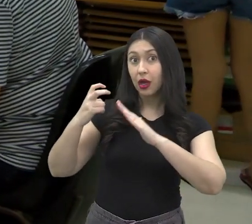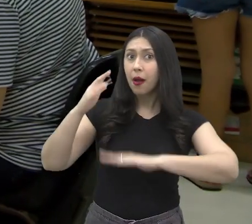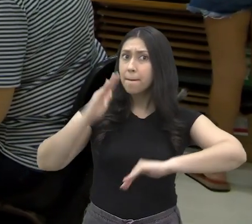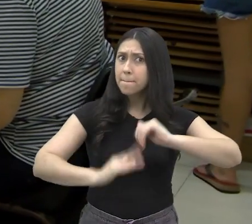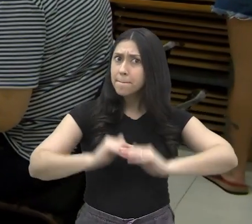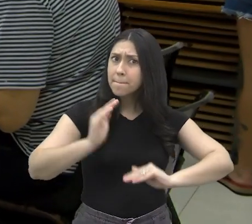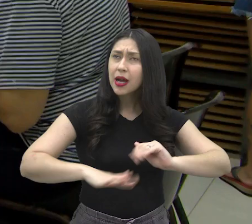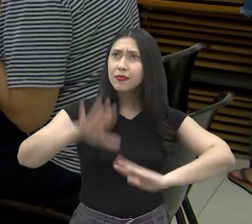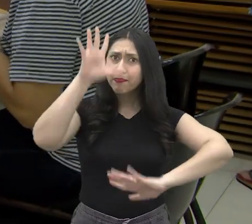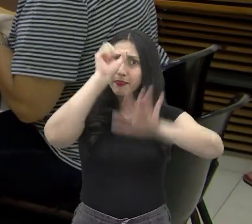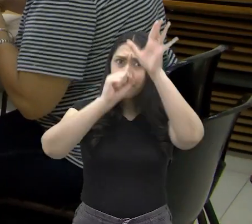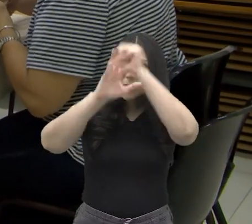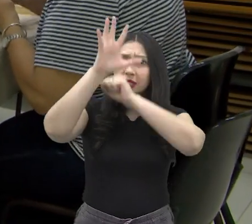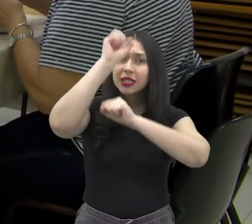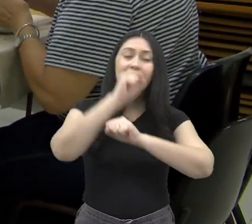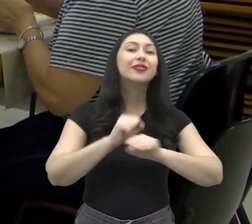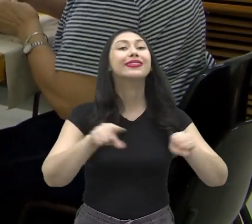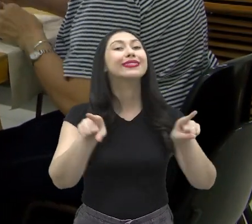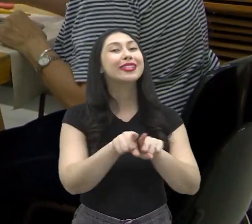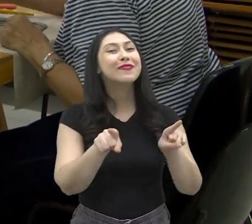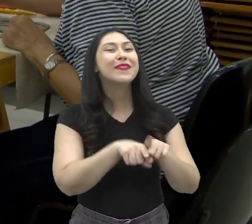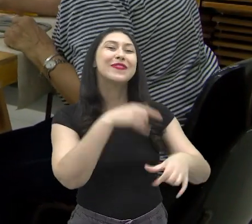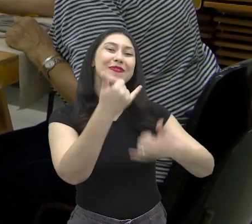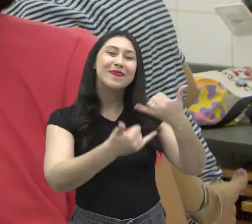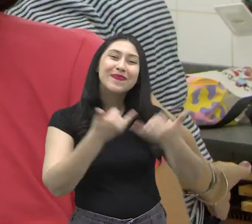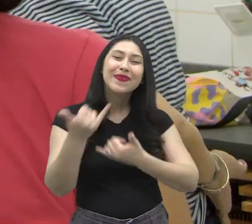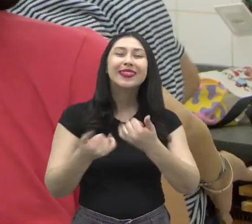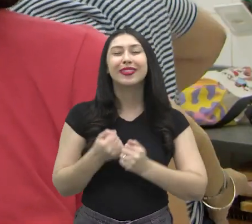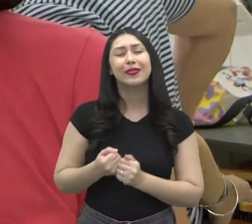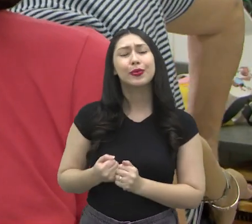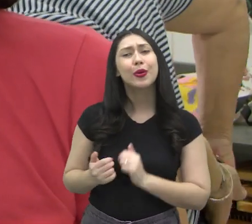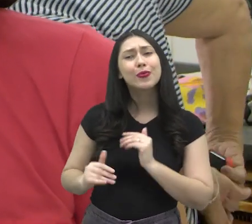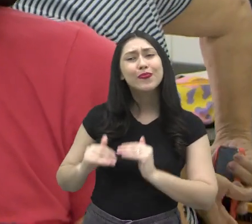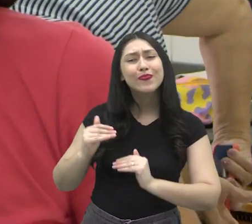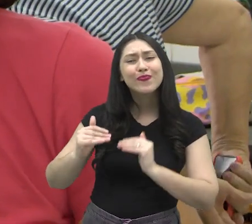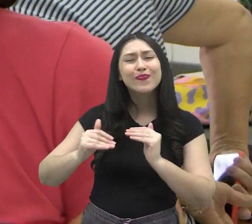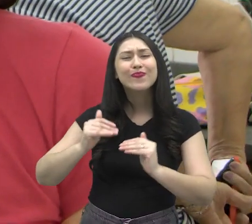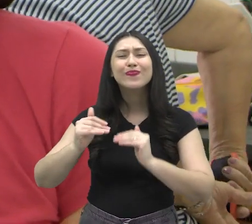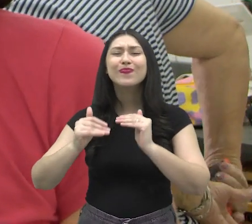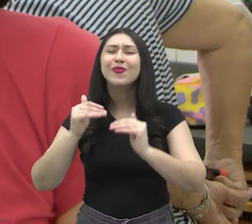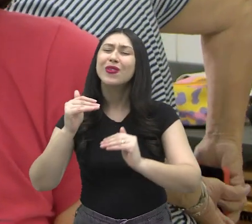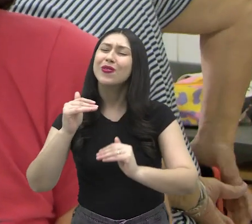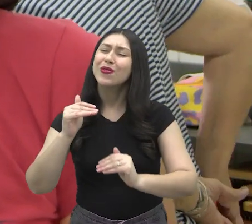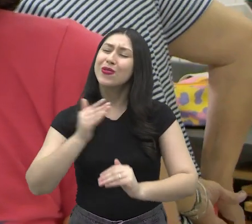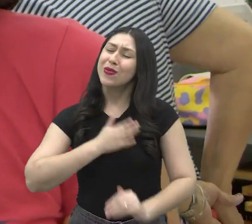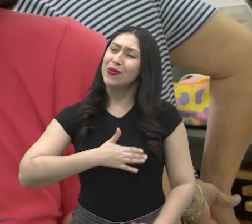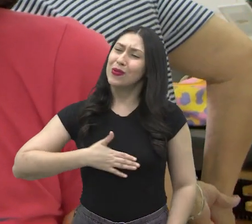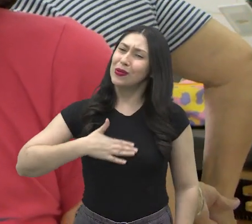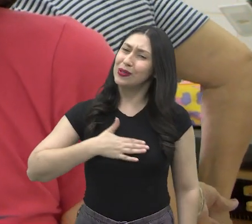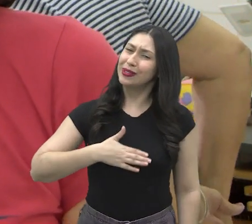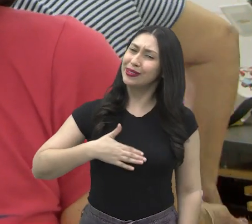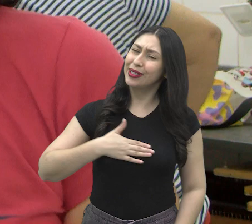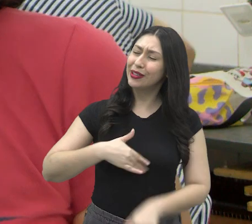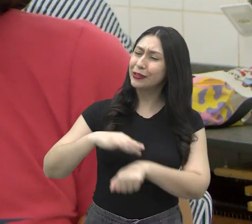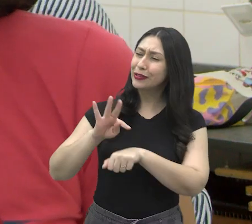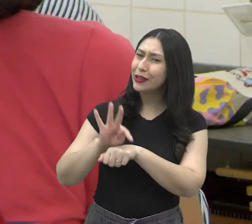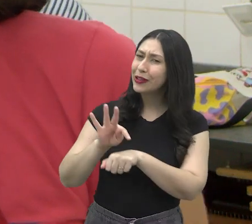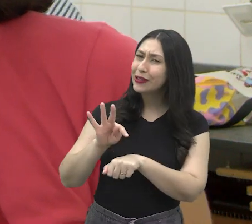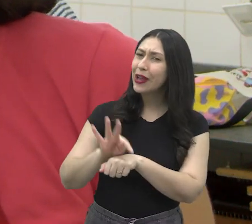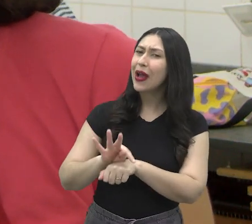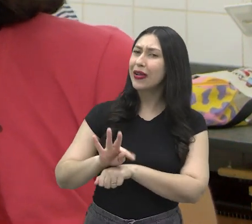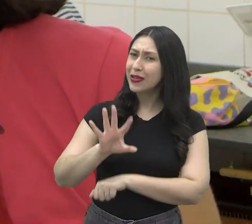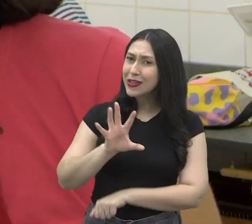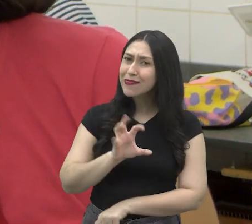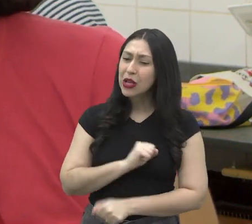são um aprendizado, mas também diversão. Assim, aos poucos, você vai se apaixonando pela técnica, né,